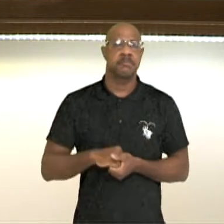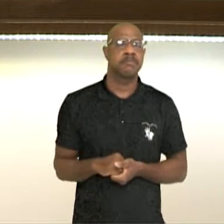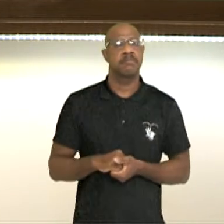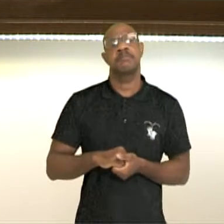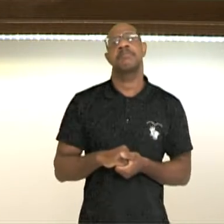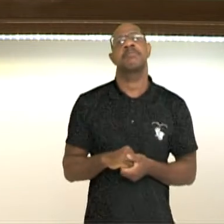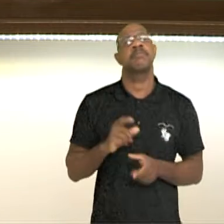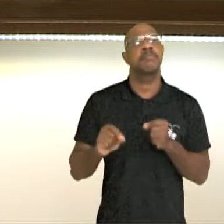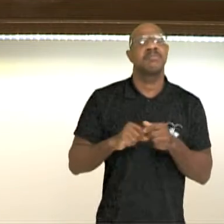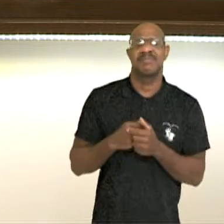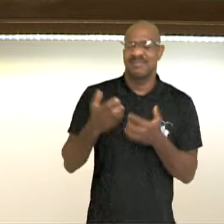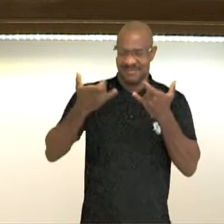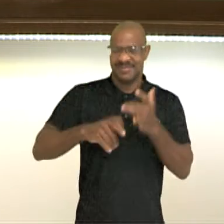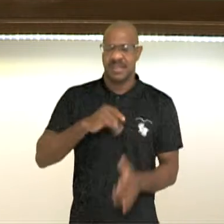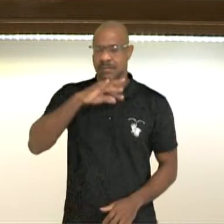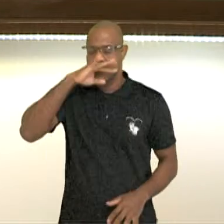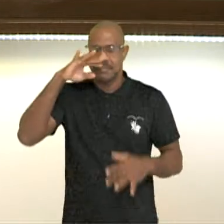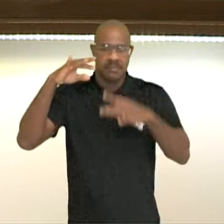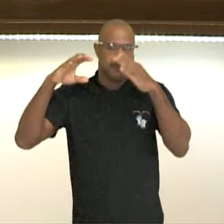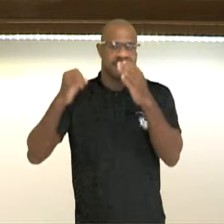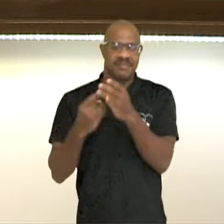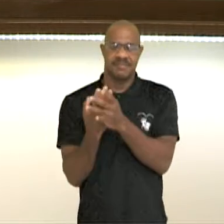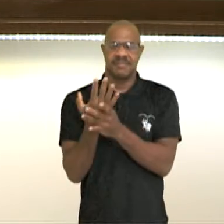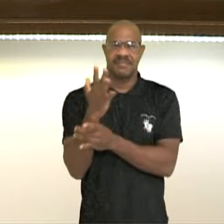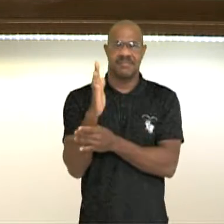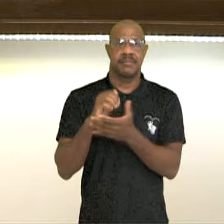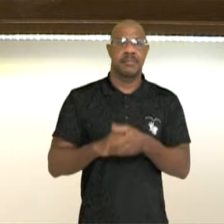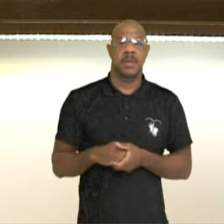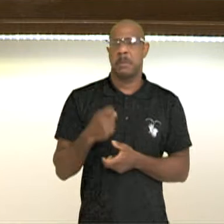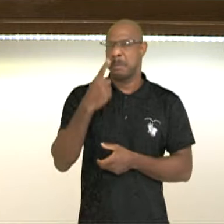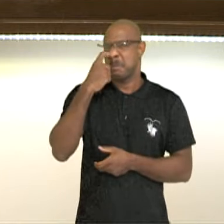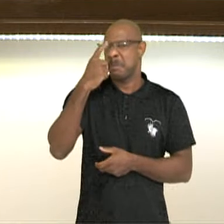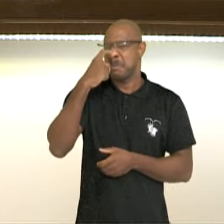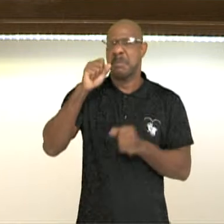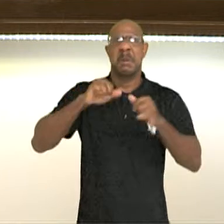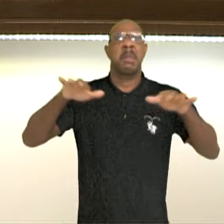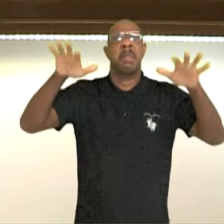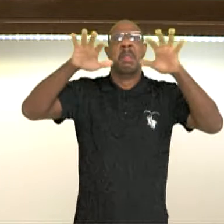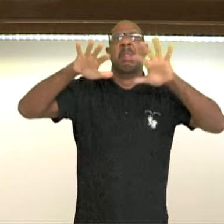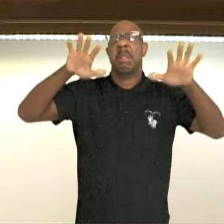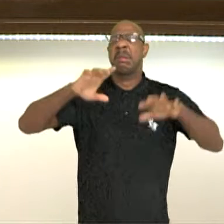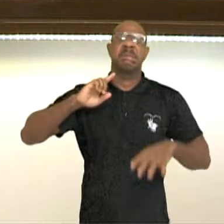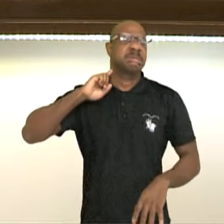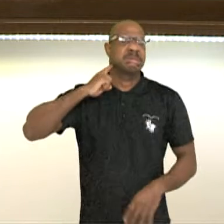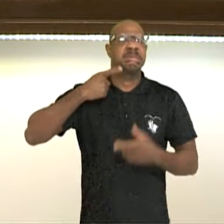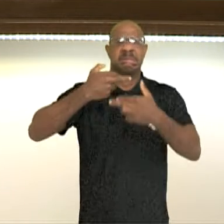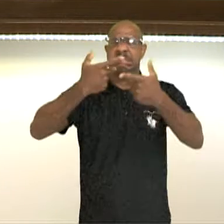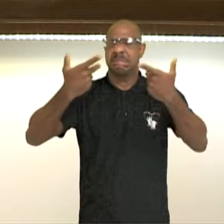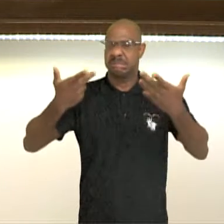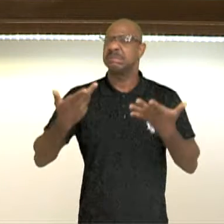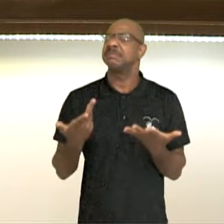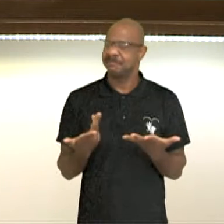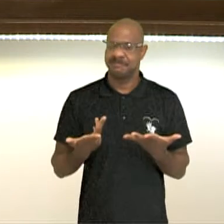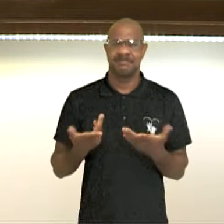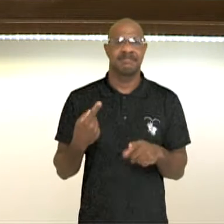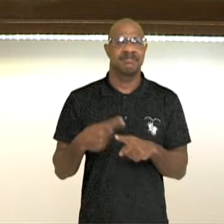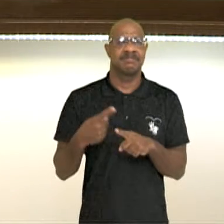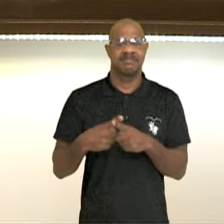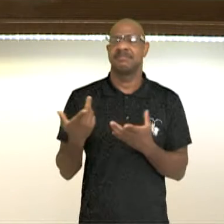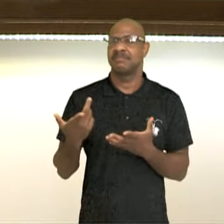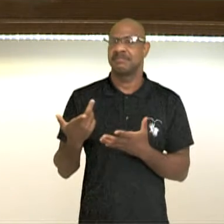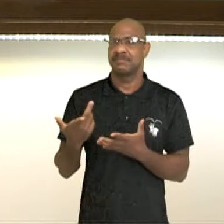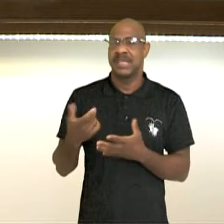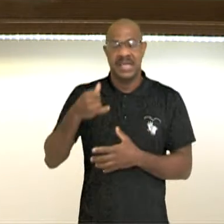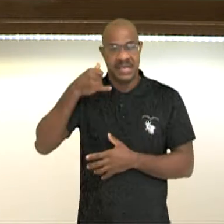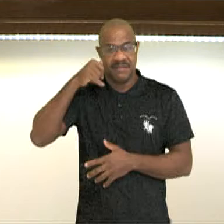falando dos aromas das plantas, a poluição é um fator que acaba prejudicando, certo? Esses animais de encontrar